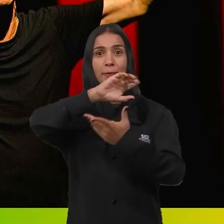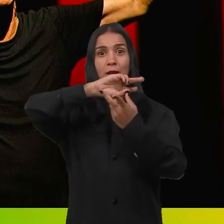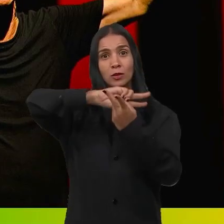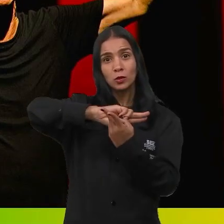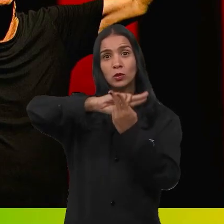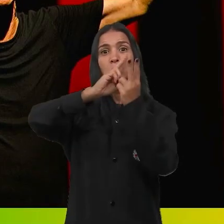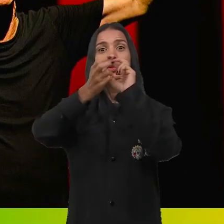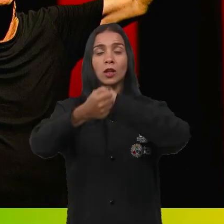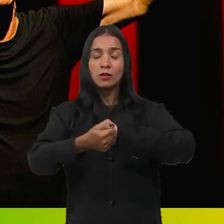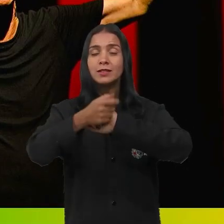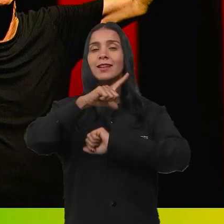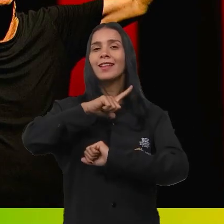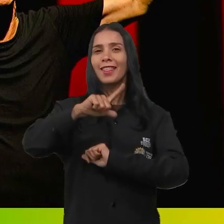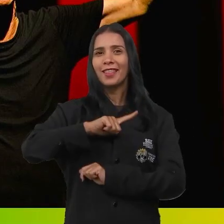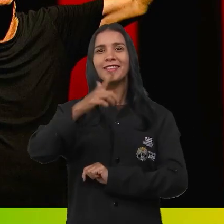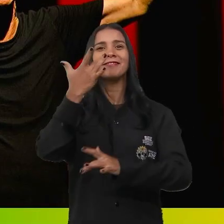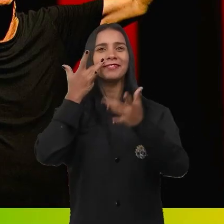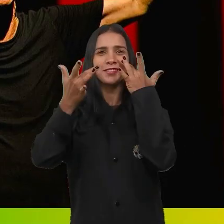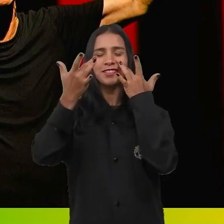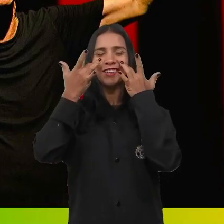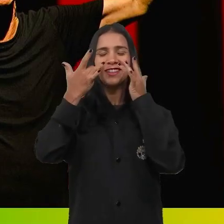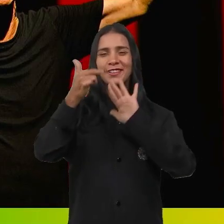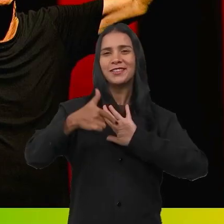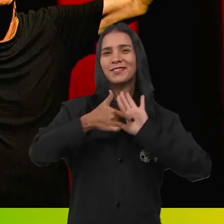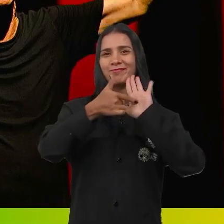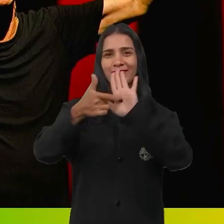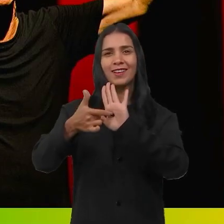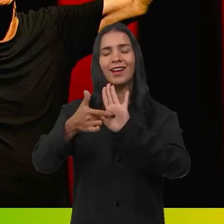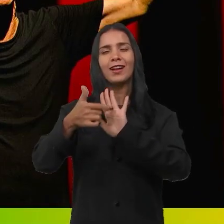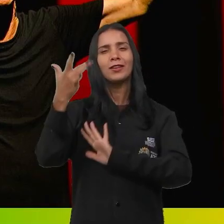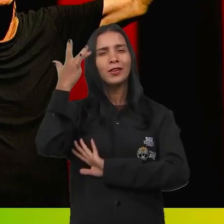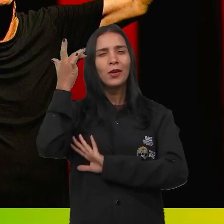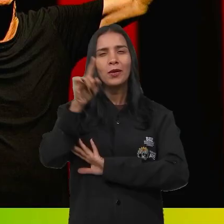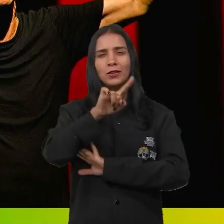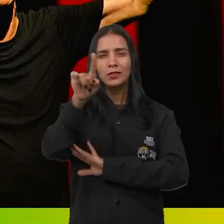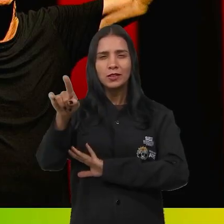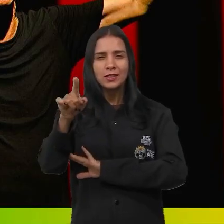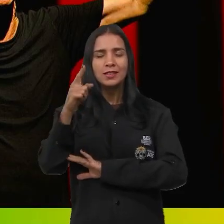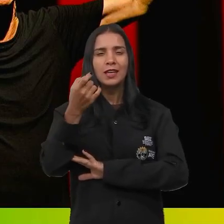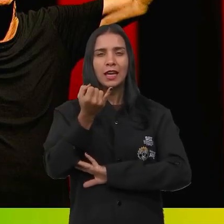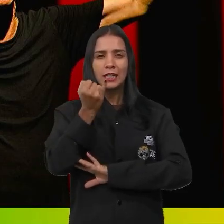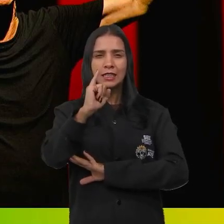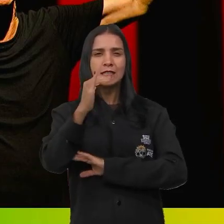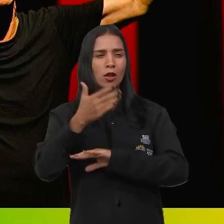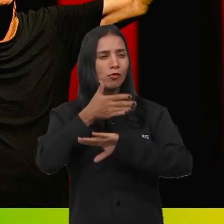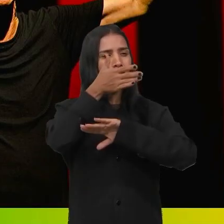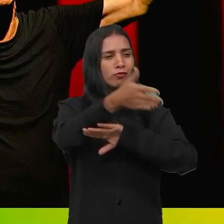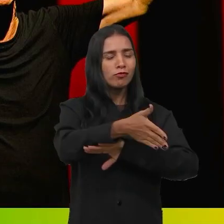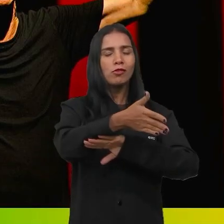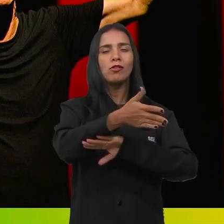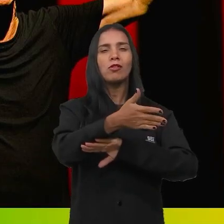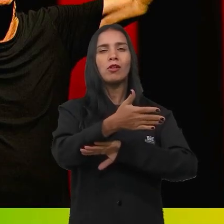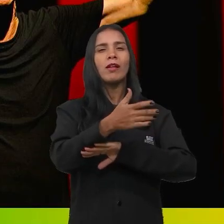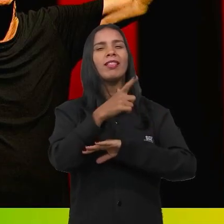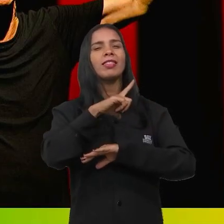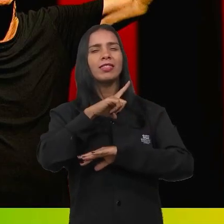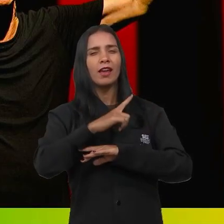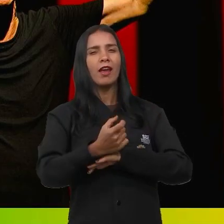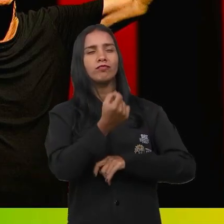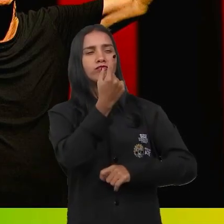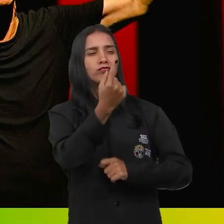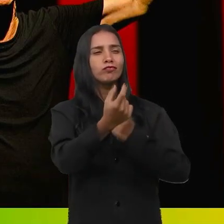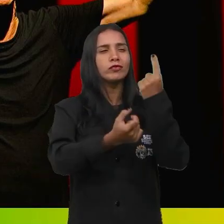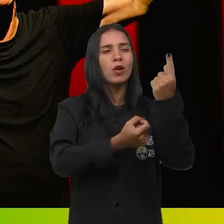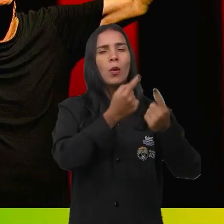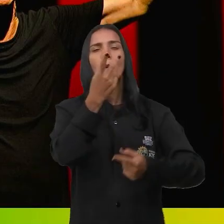em Rio Branco. E eu acredito que aí na sua cidade, vez ou outra, algum grupo teatral está fazendo apresentações ao público e vale muito